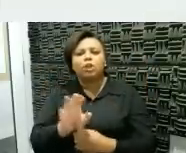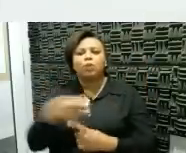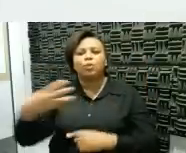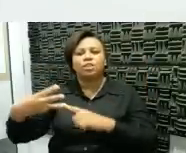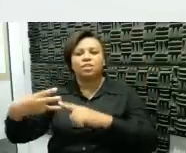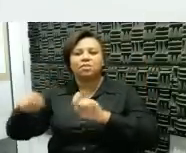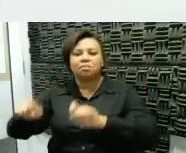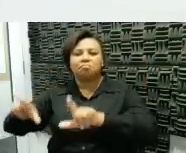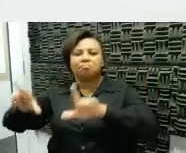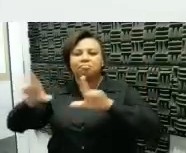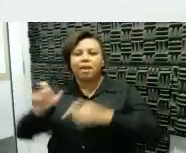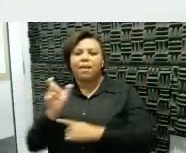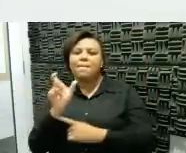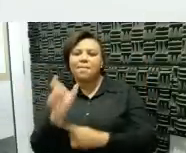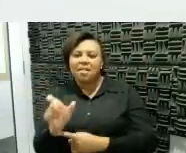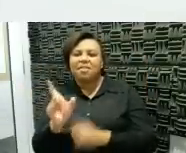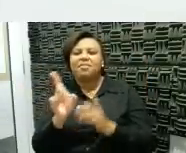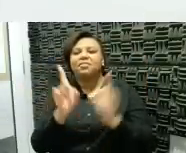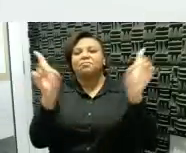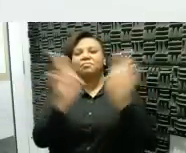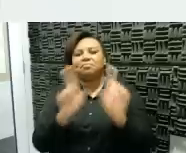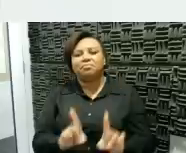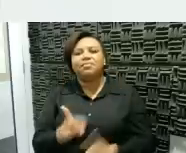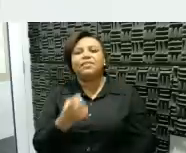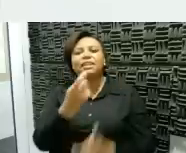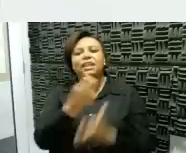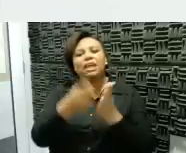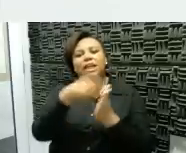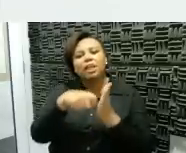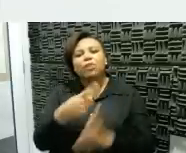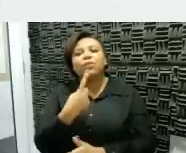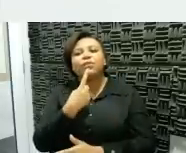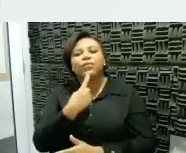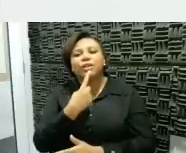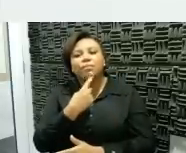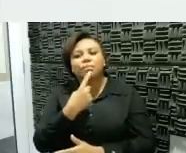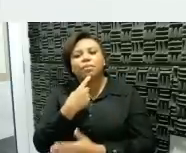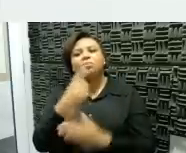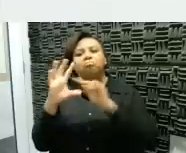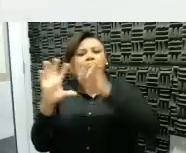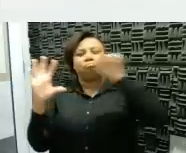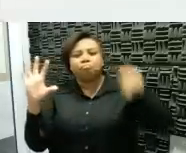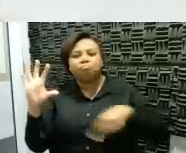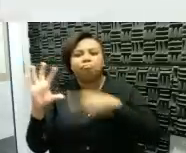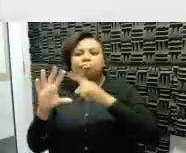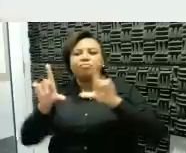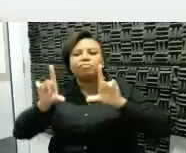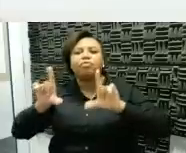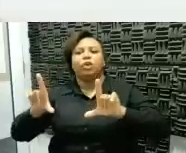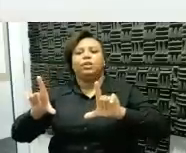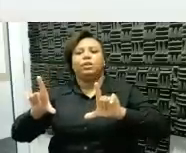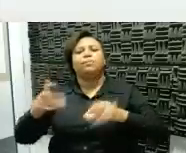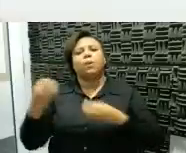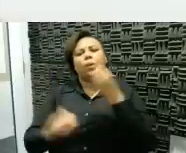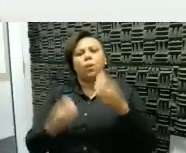deficiência escrito em vermelho circulada bem no meio da folha ã como eu falei antes quando a gente